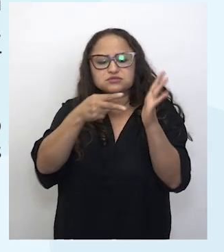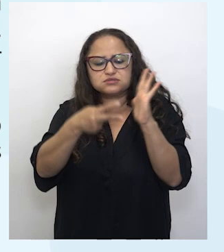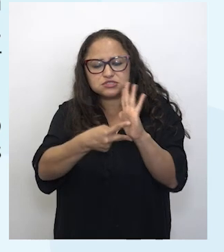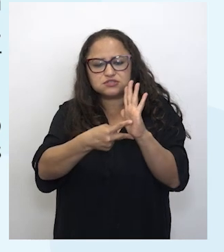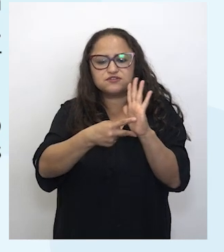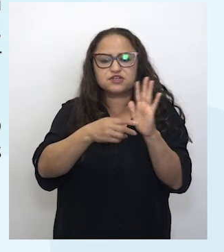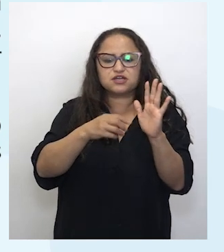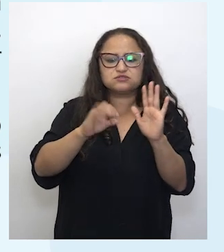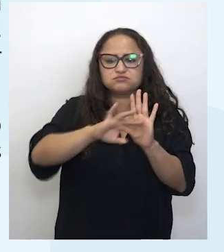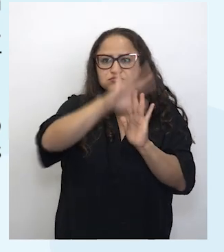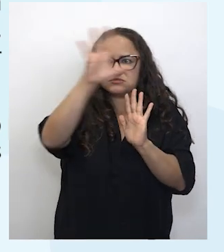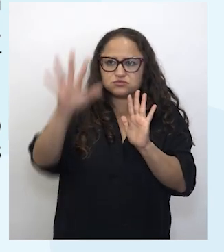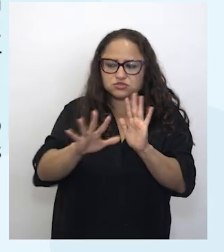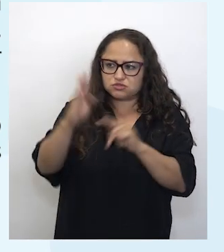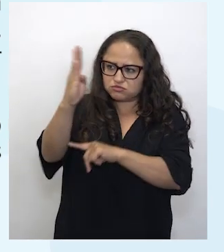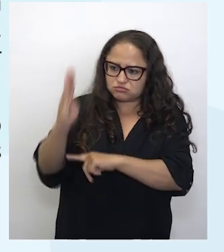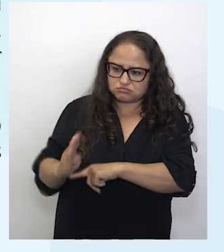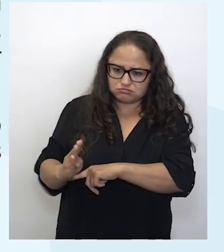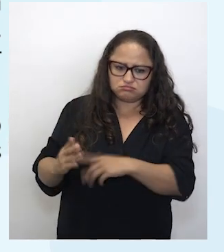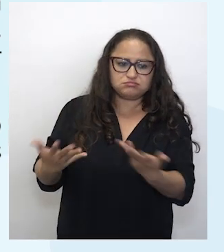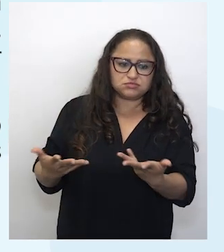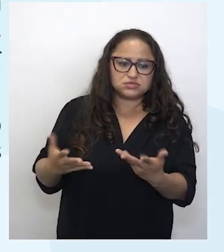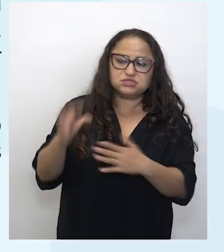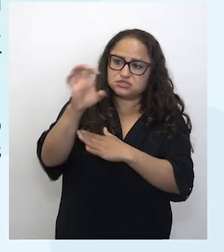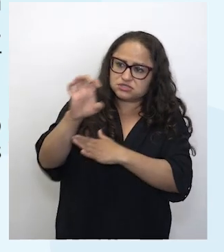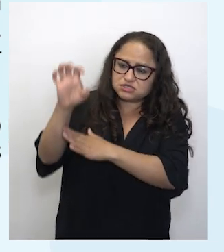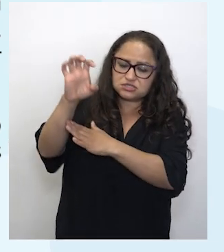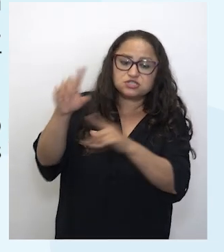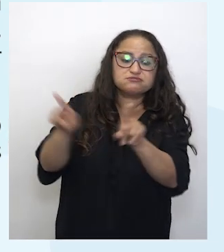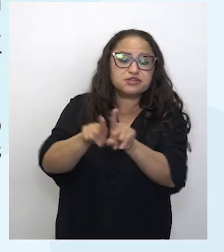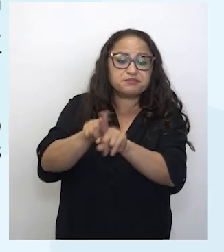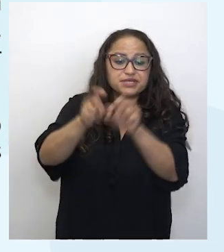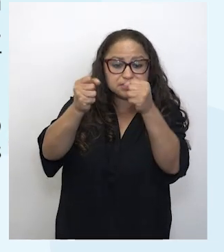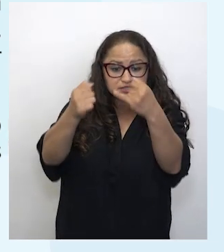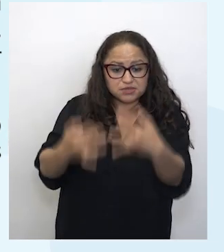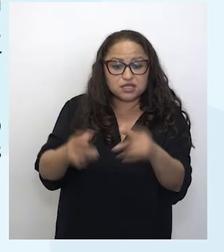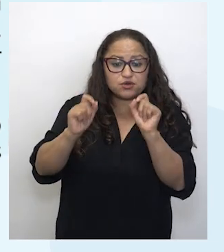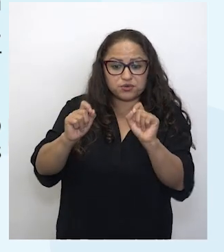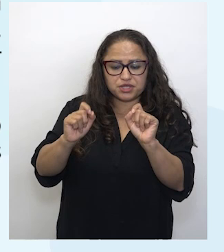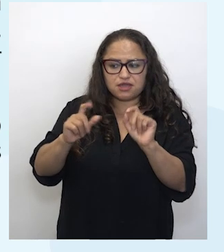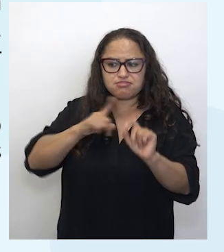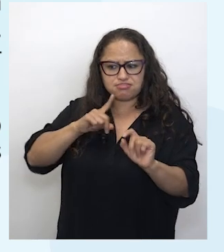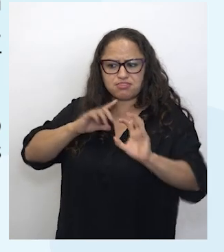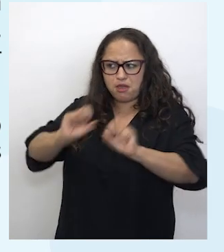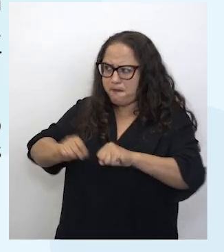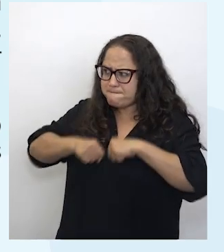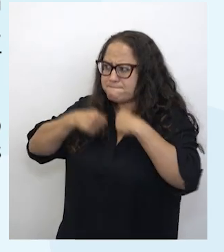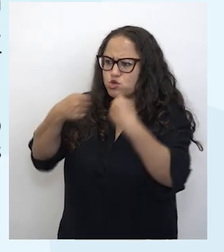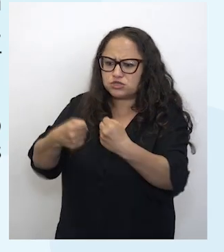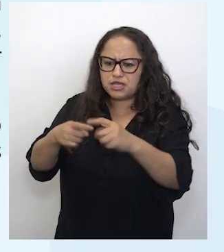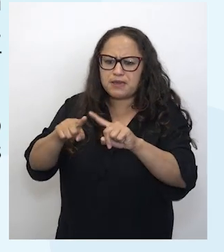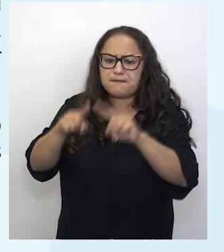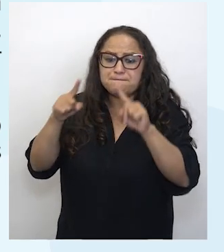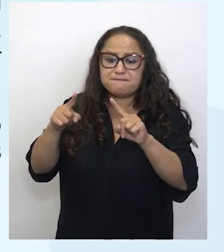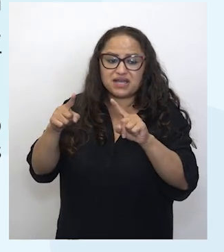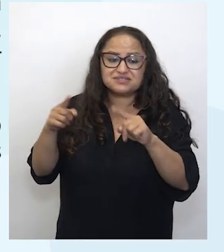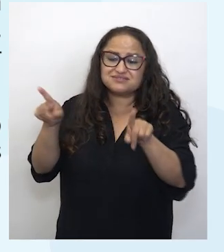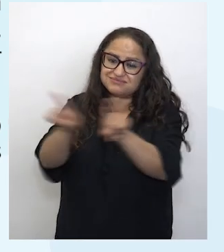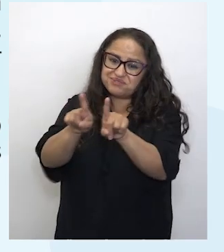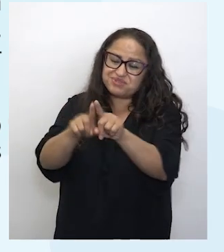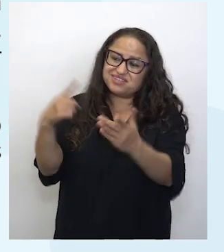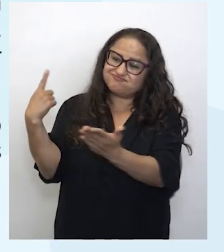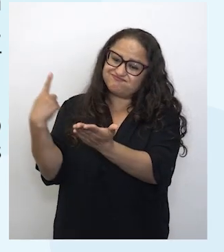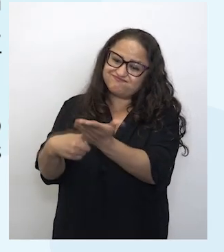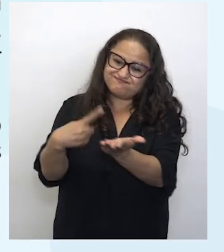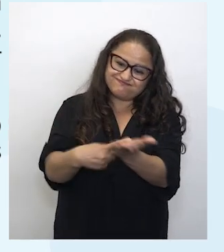noção de Estado, porque ele também fala que a territorialidade está no poder, mas também em poderes e acordos.